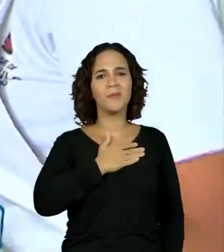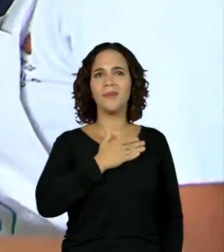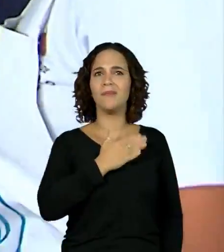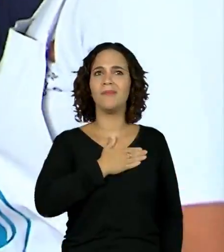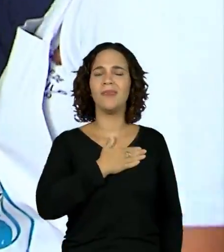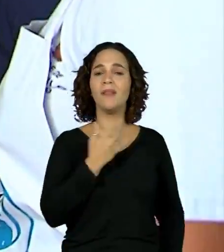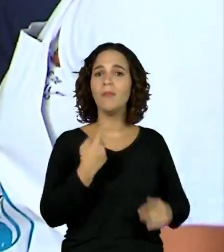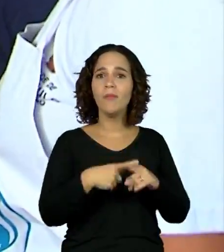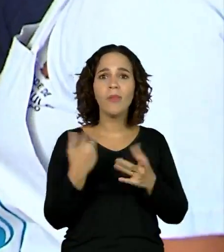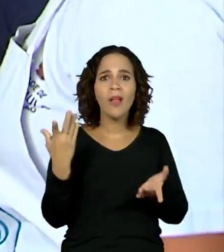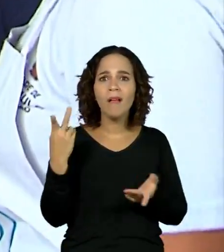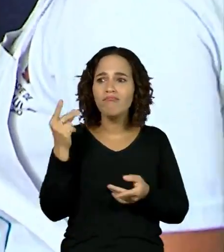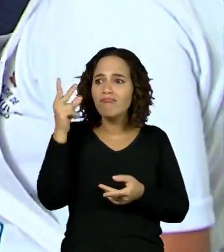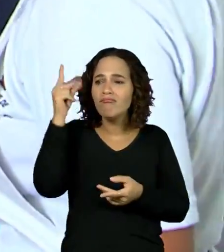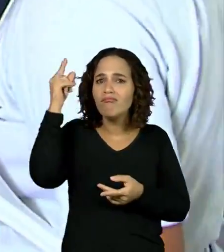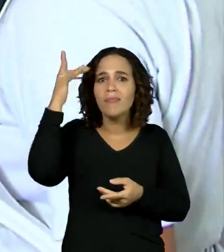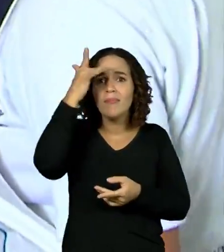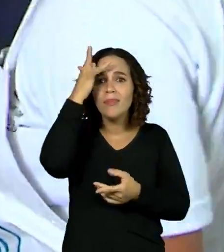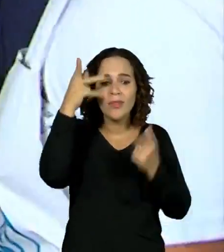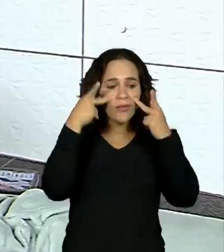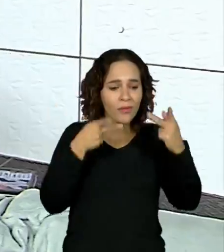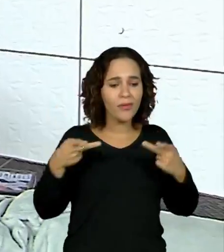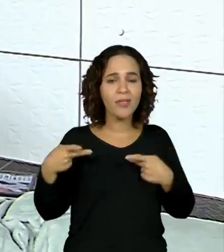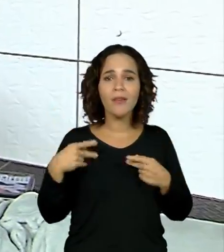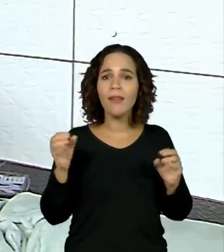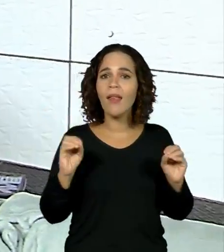Faz muito tempo que eu não recebo visita.